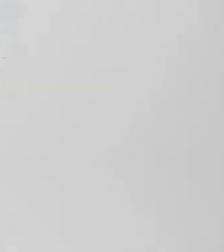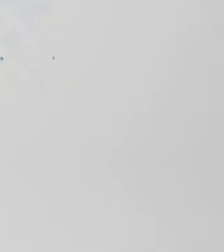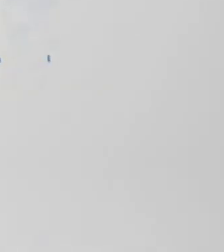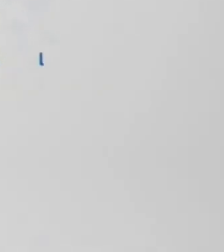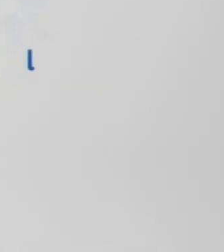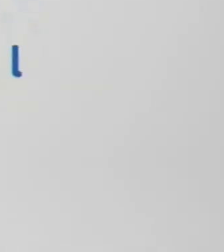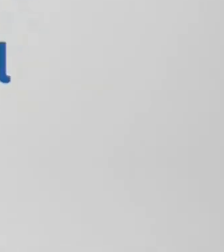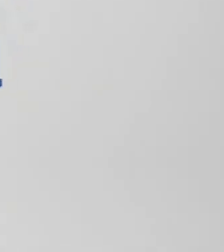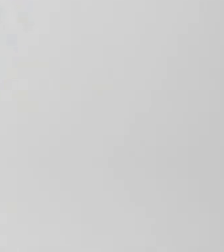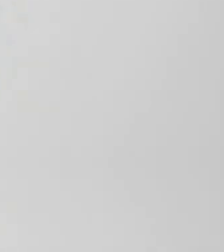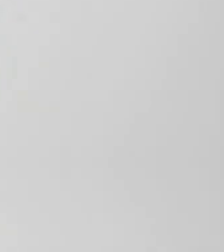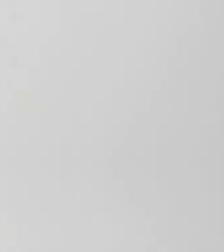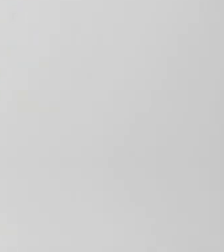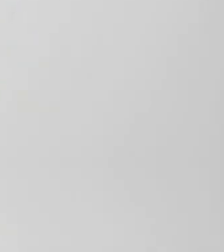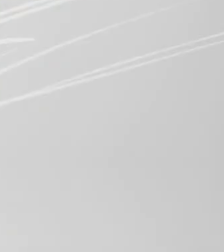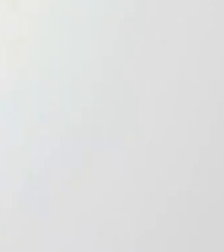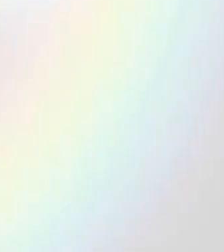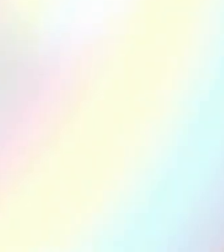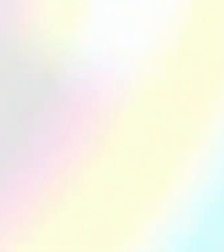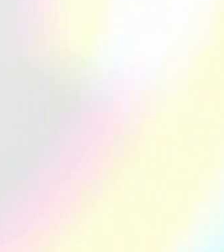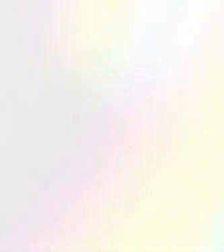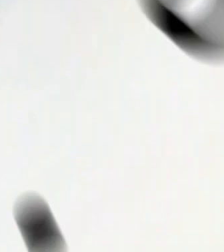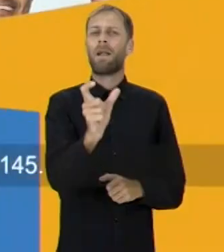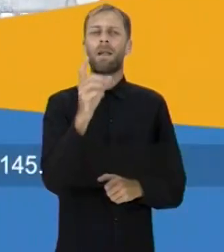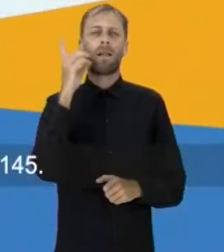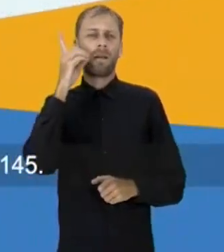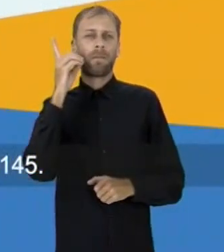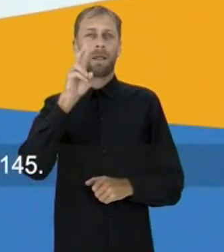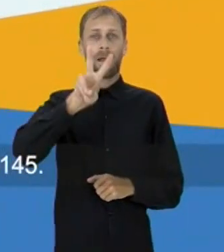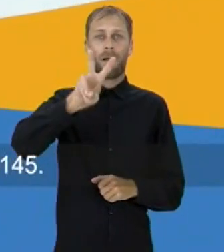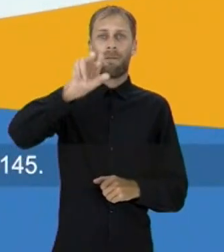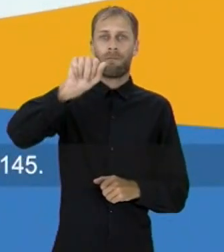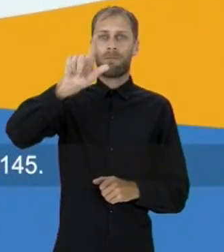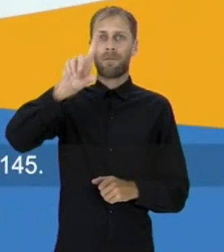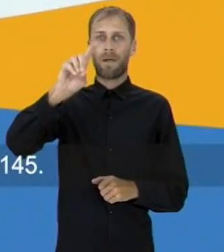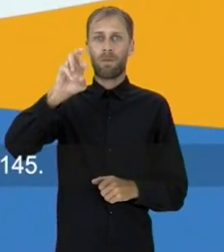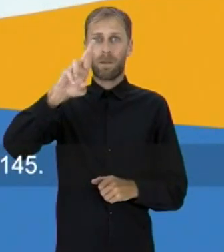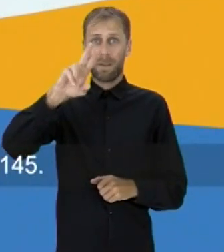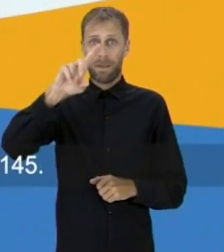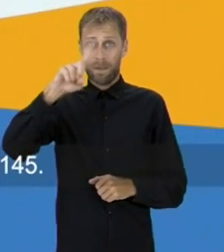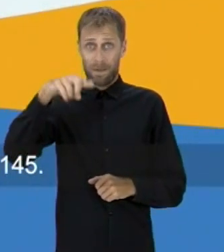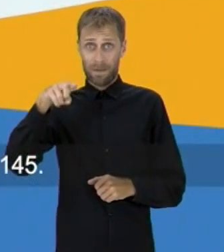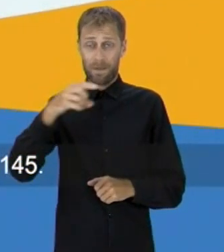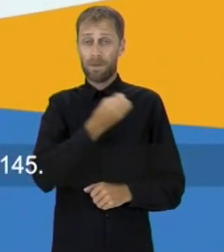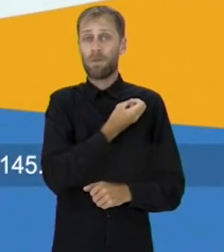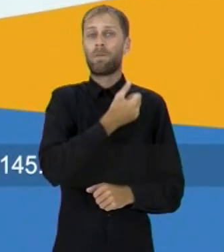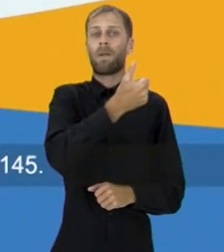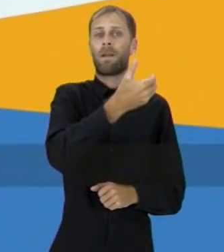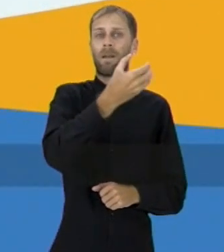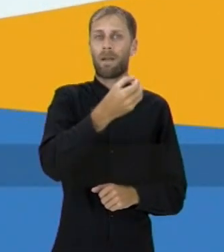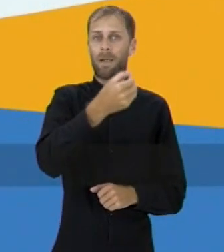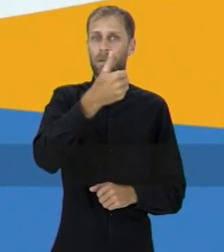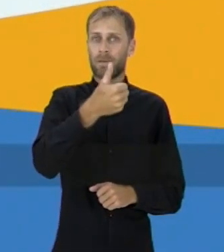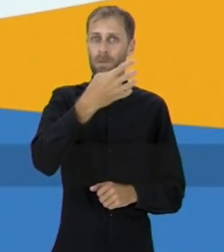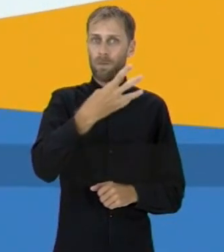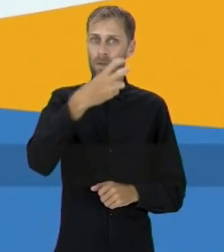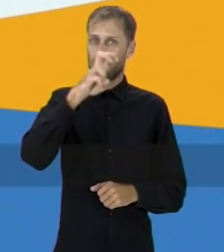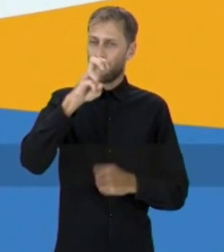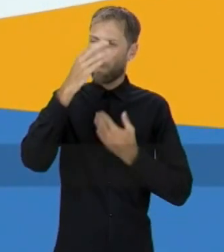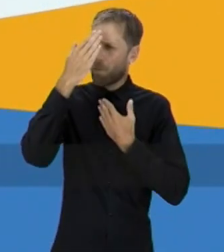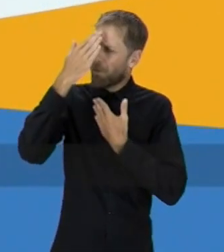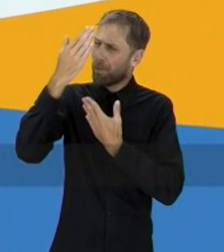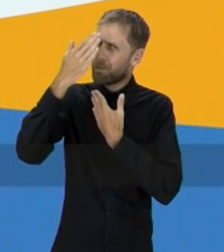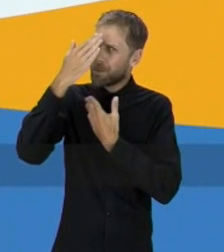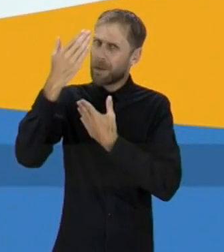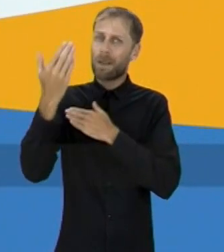Candidatos a deputado estadual do Republicanos. Sou a deputada Valdeires Castelo Branco, com o número 10145. Agradeço a cada um que me